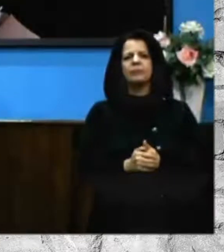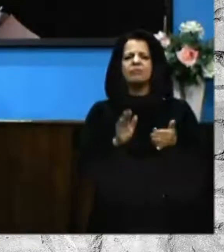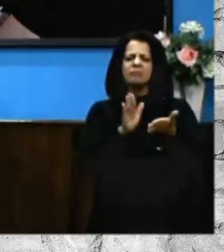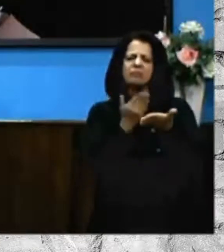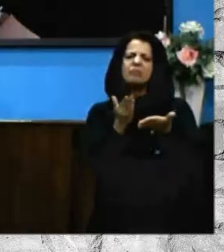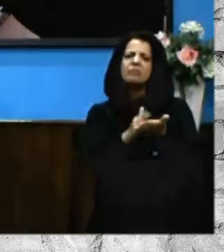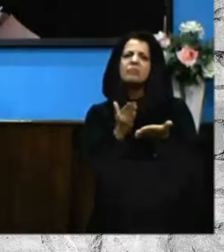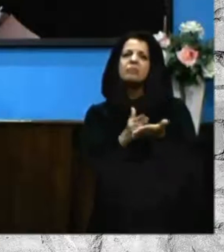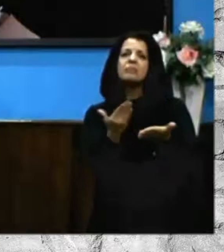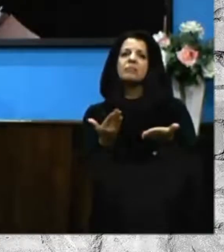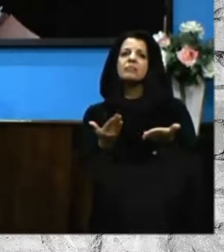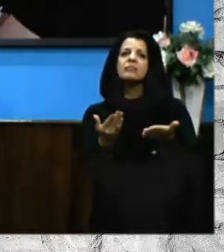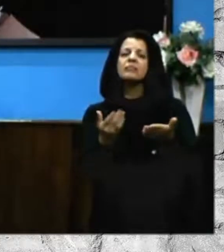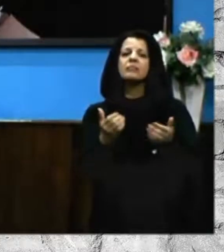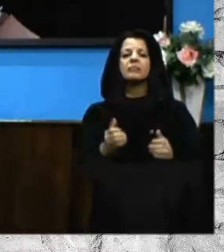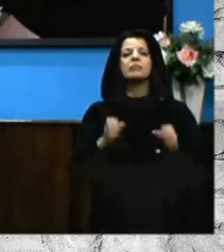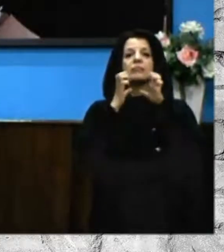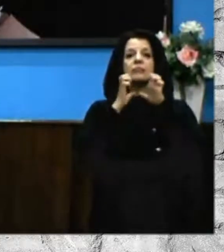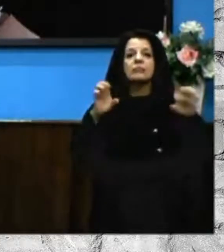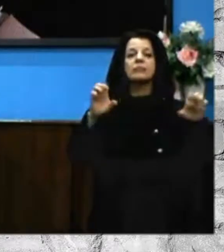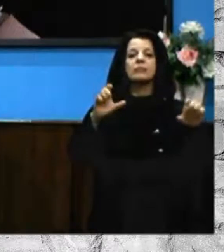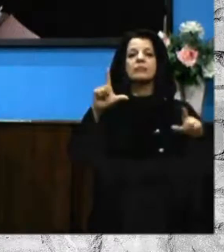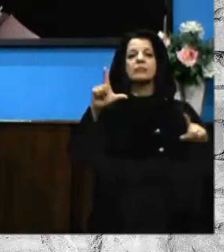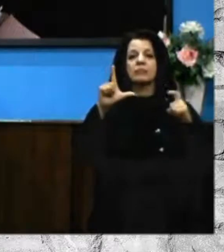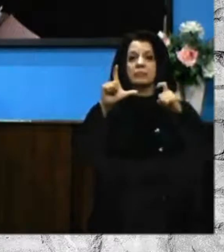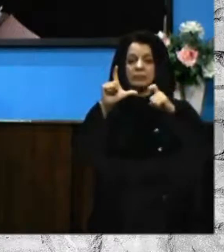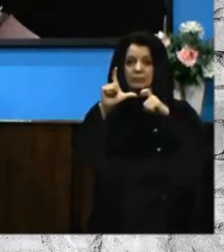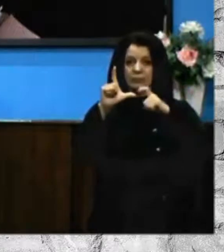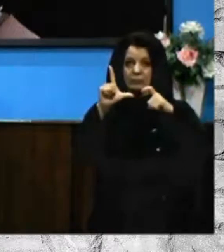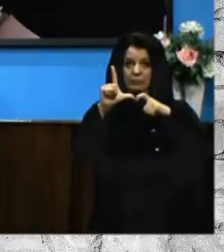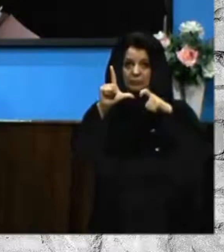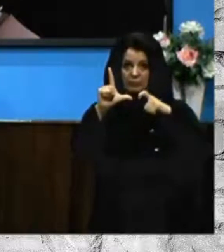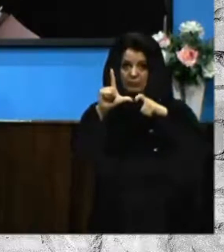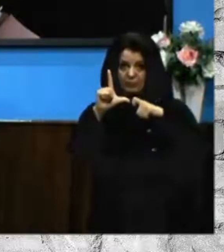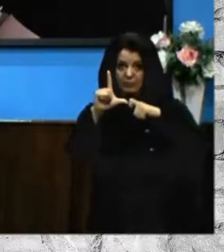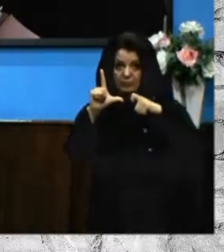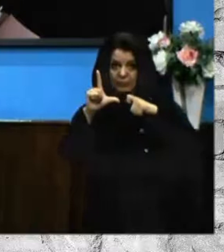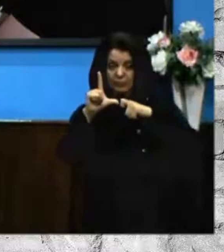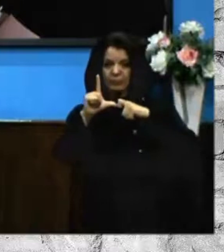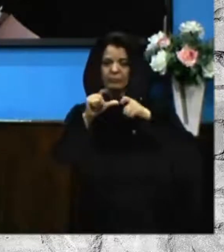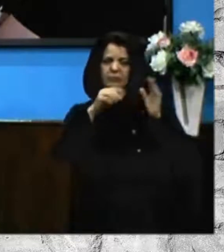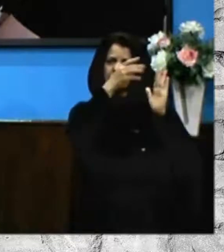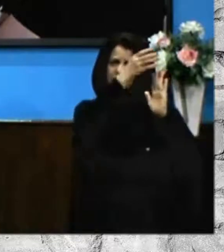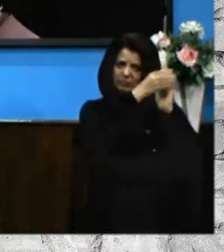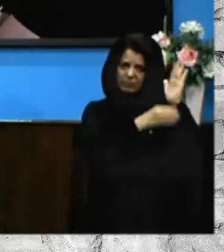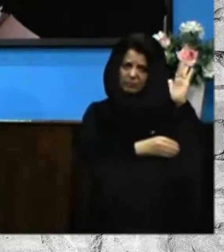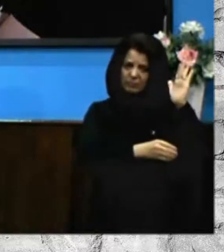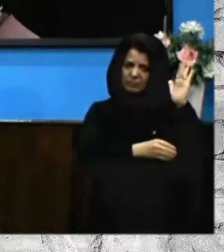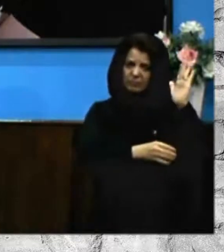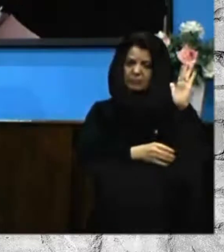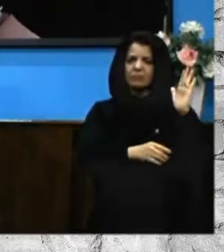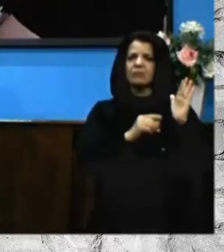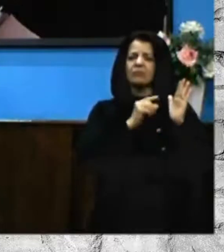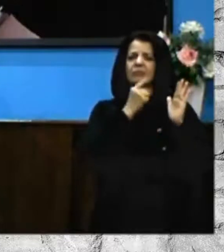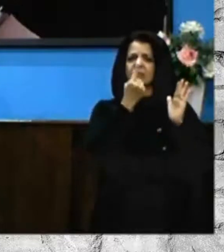sua Bíblia no Evangelho de Lucas e nós vamos ler os versos de 1 a 11. E o tema da